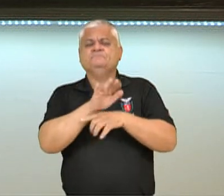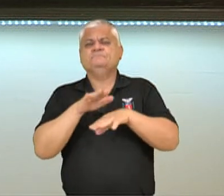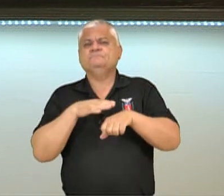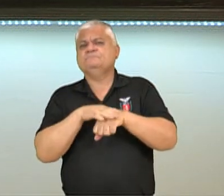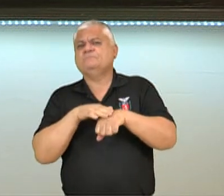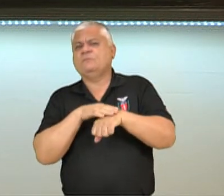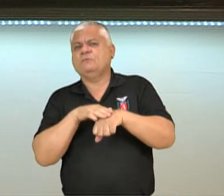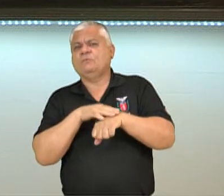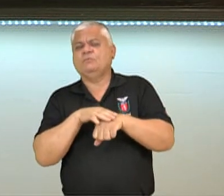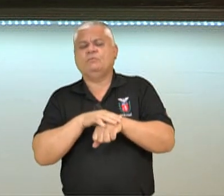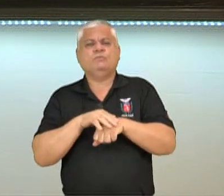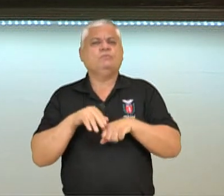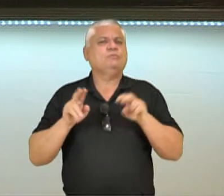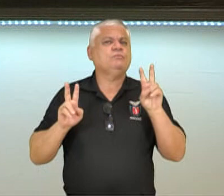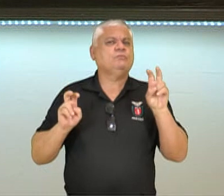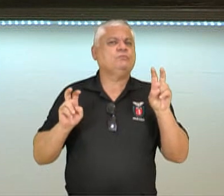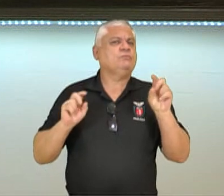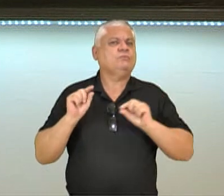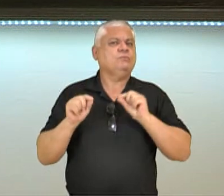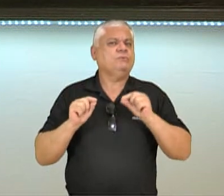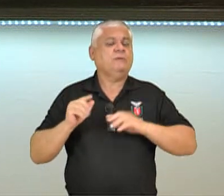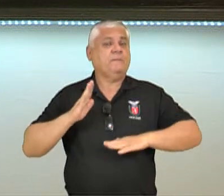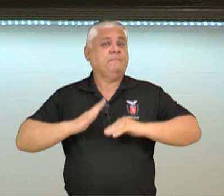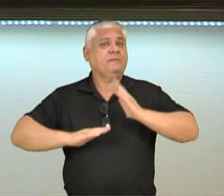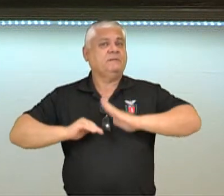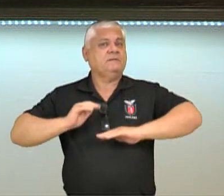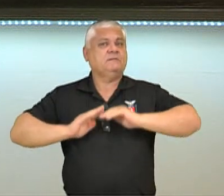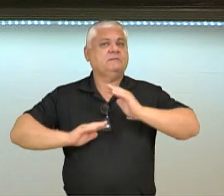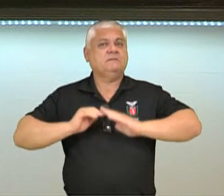com vocês sobre uma